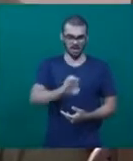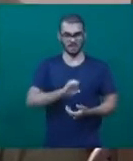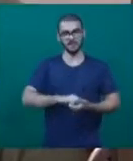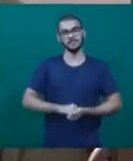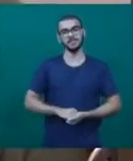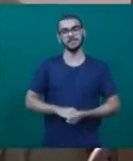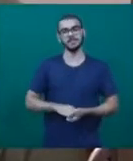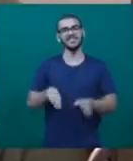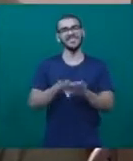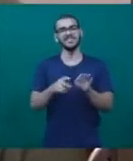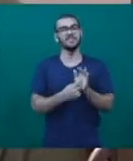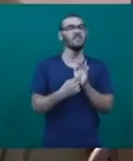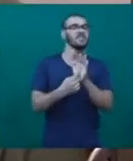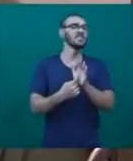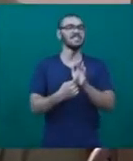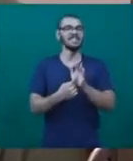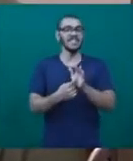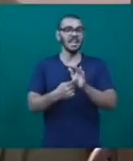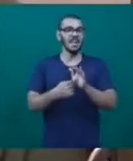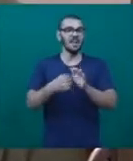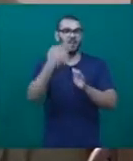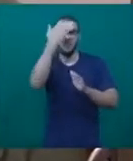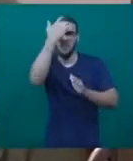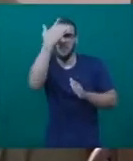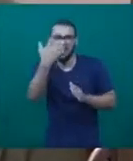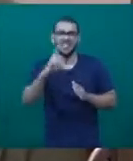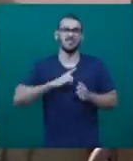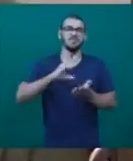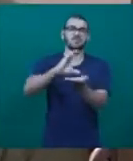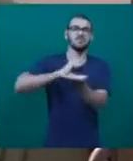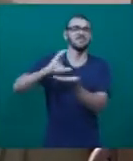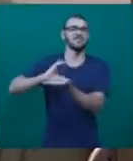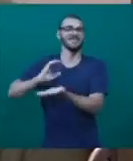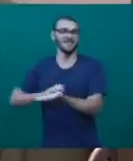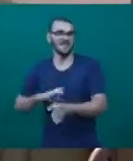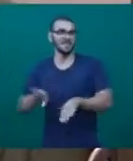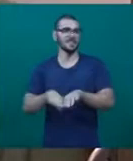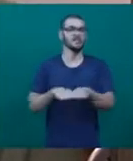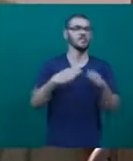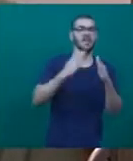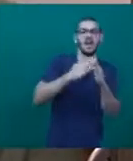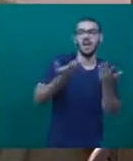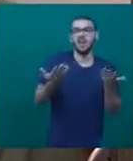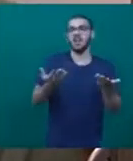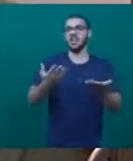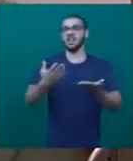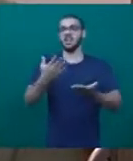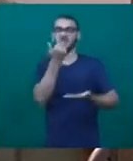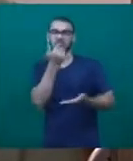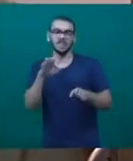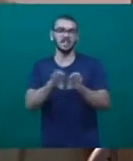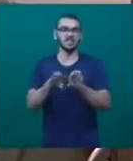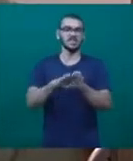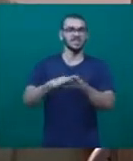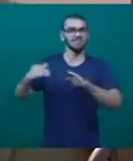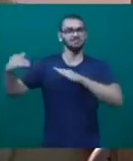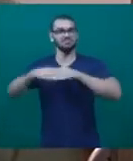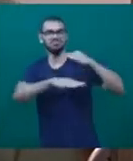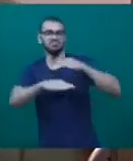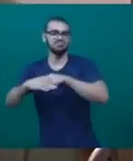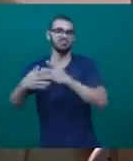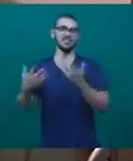vamos mostrar a facilidade de se ter uma bolsa, tanto de moradia, quanto alimentação, quanto